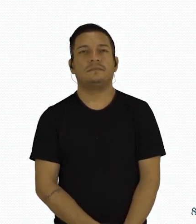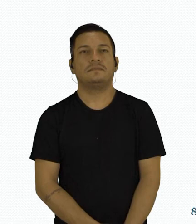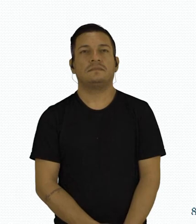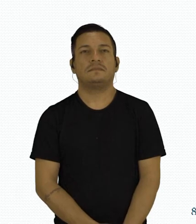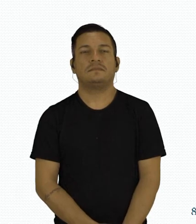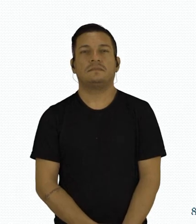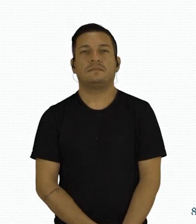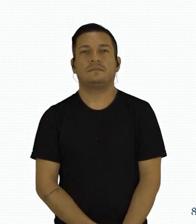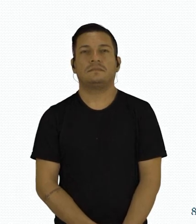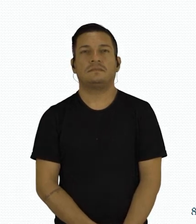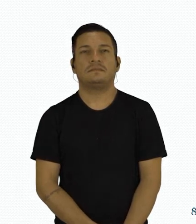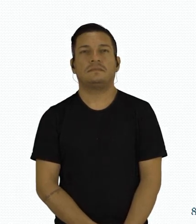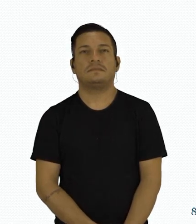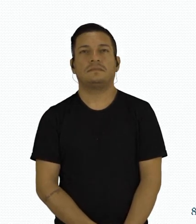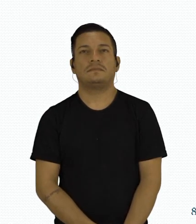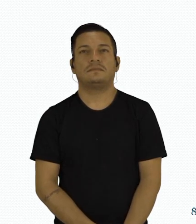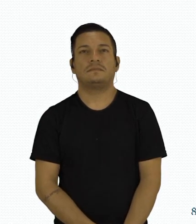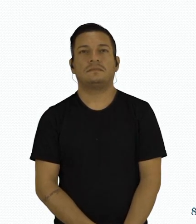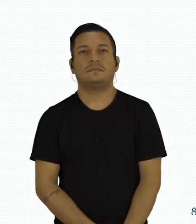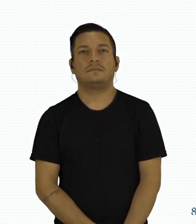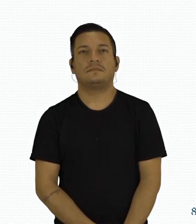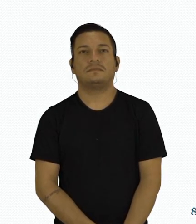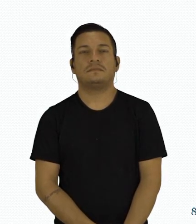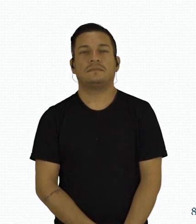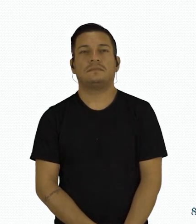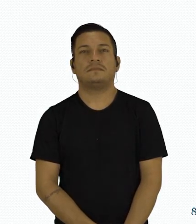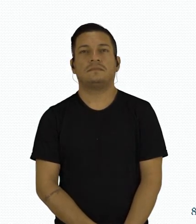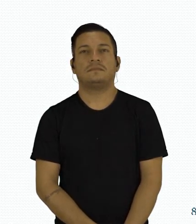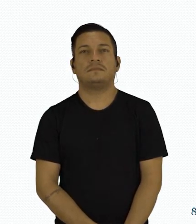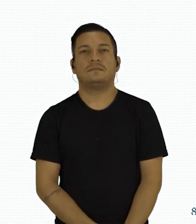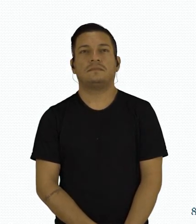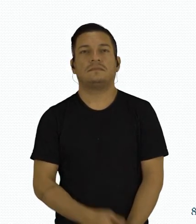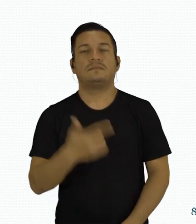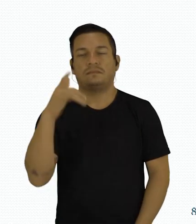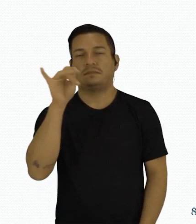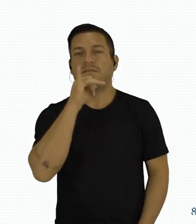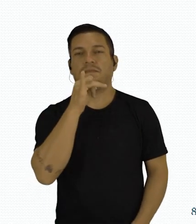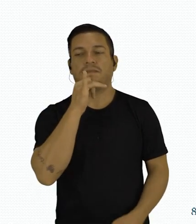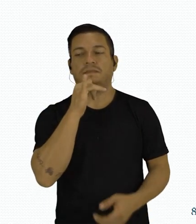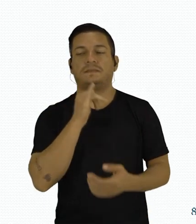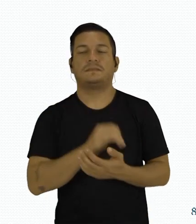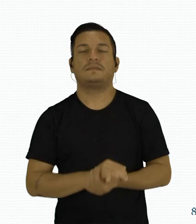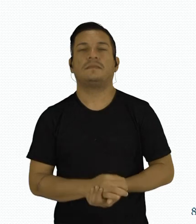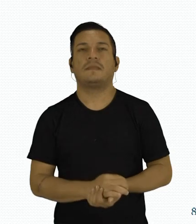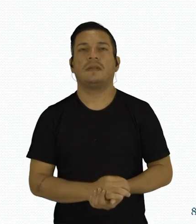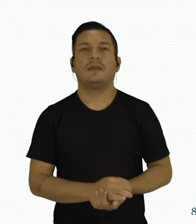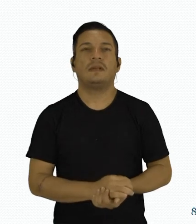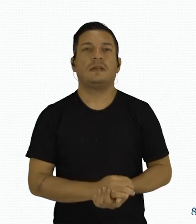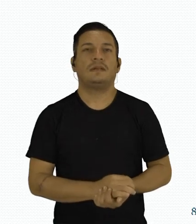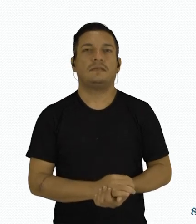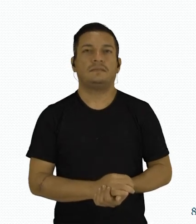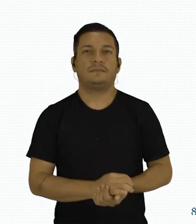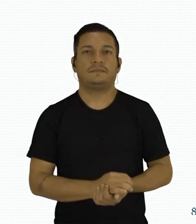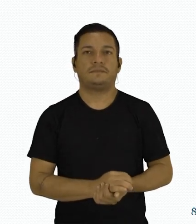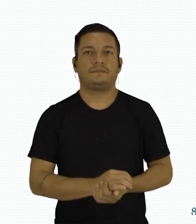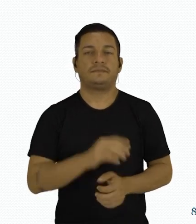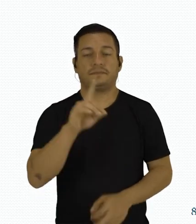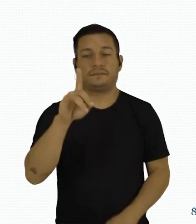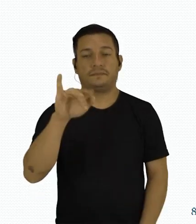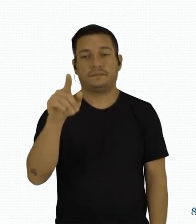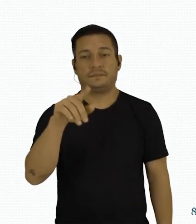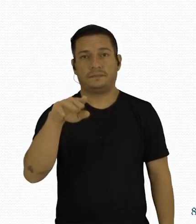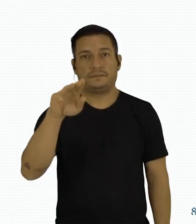Acho que eu acabei passando aqui o slide, perdão. Outro exemplo aqui, ó, de dízima periódica,